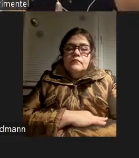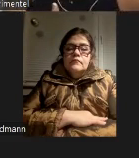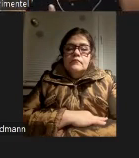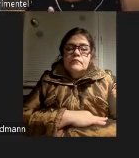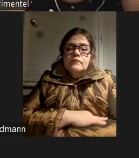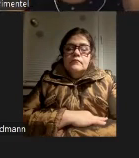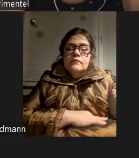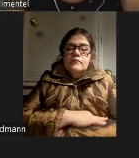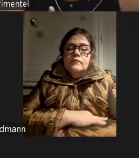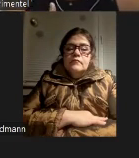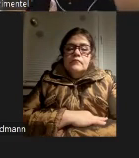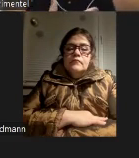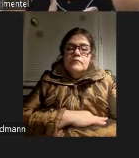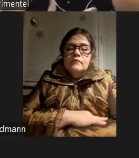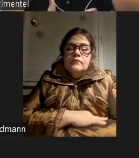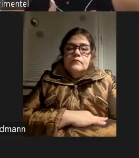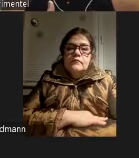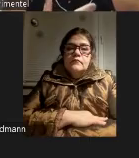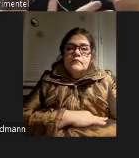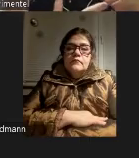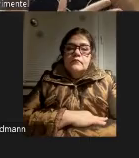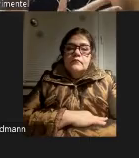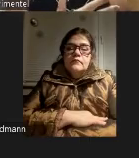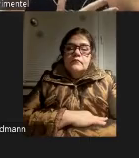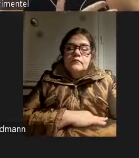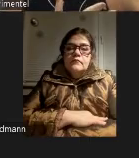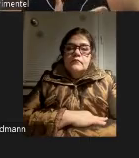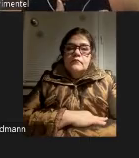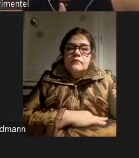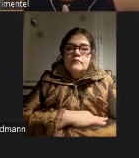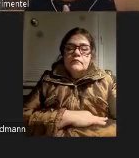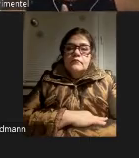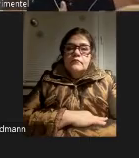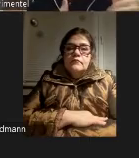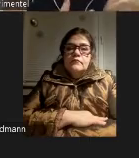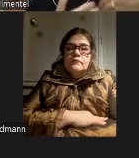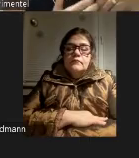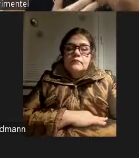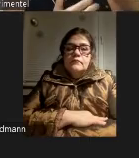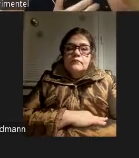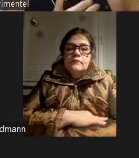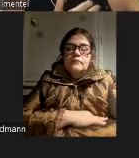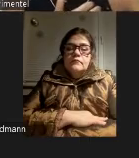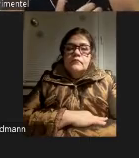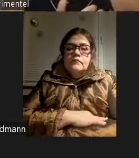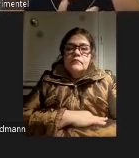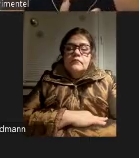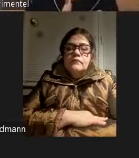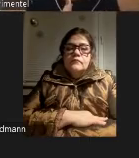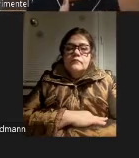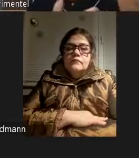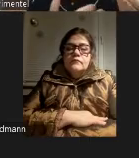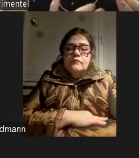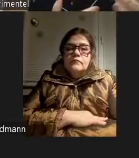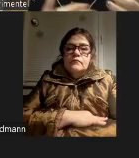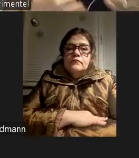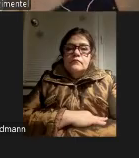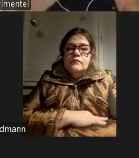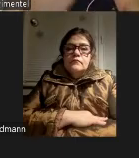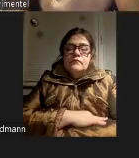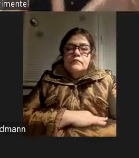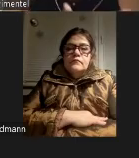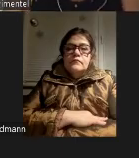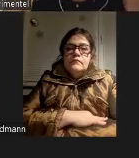para os nossos adolescentes, aquelas crianças que ainda precisam de um cochilo à tarde, ainda precisam daquele segundo momento de